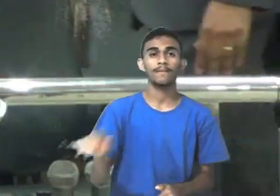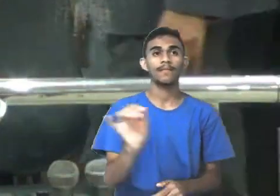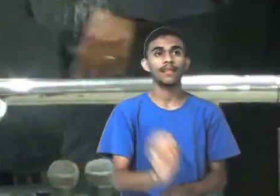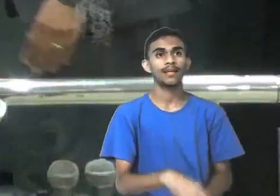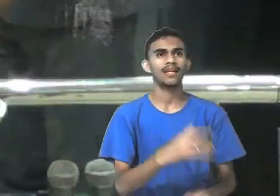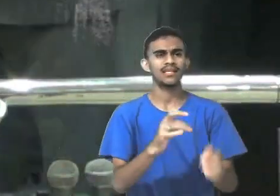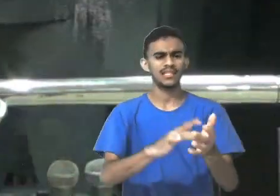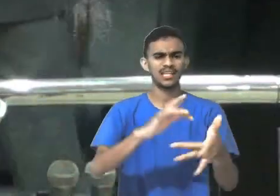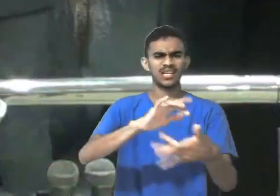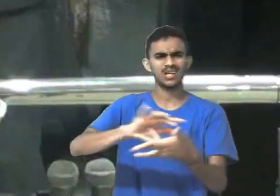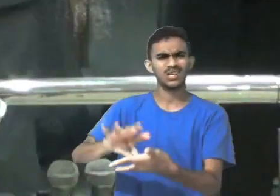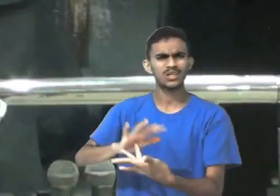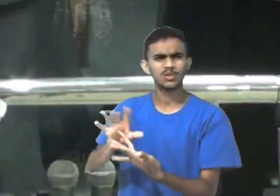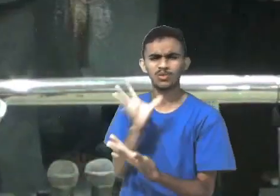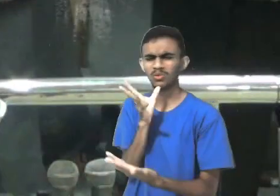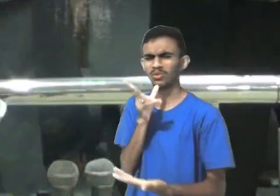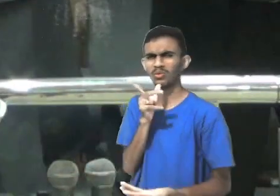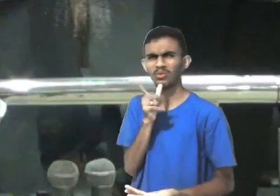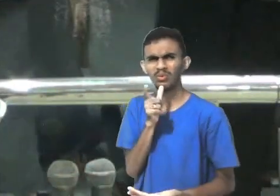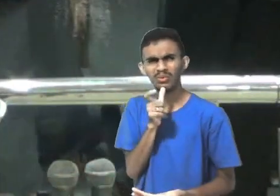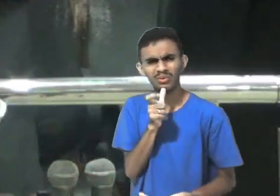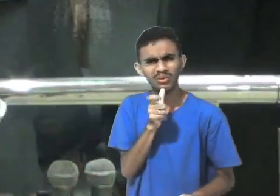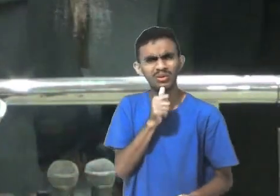vinda. Se Cristo